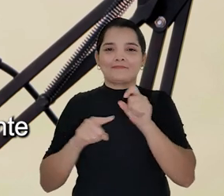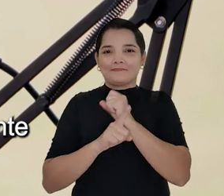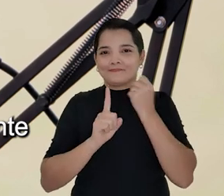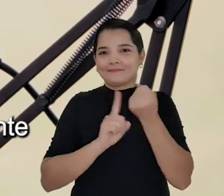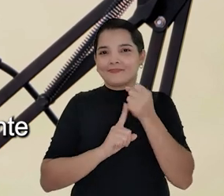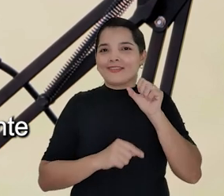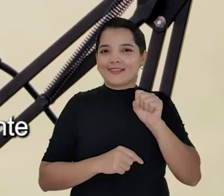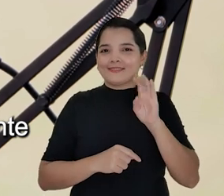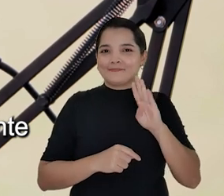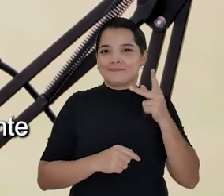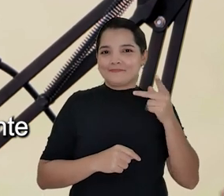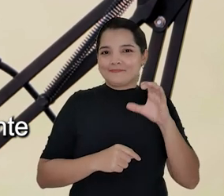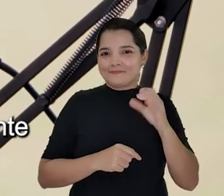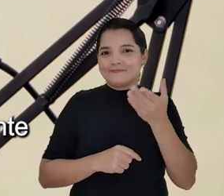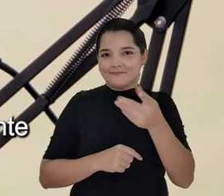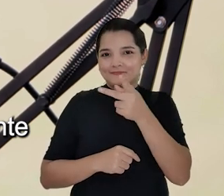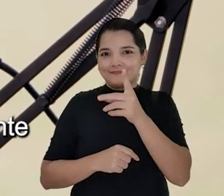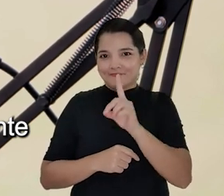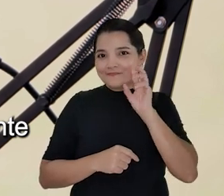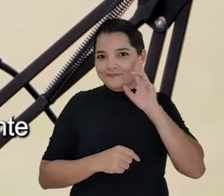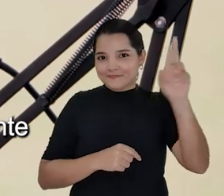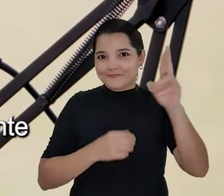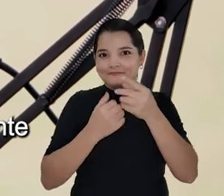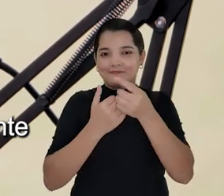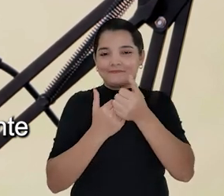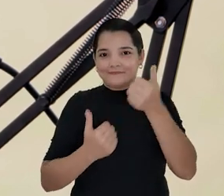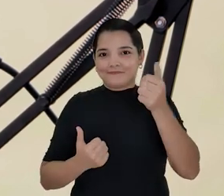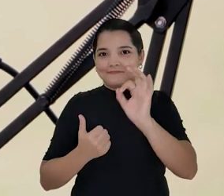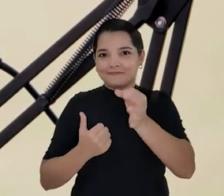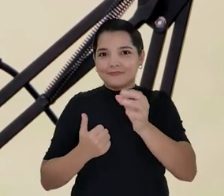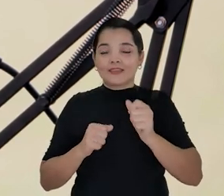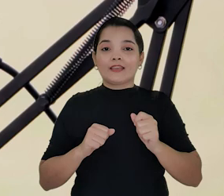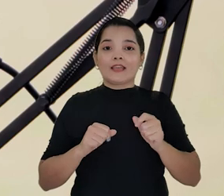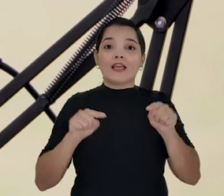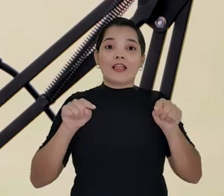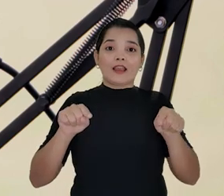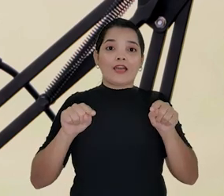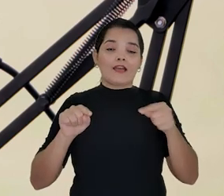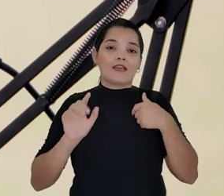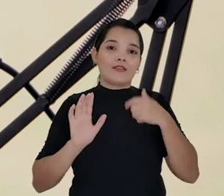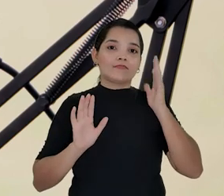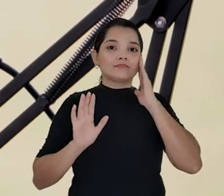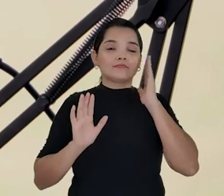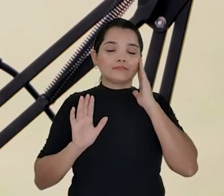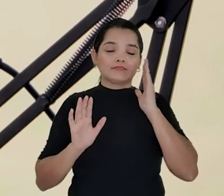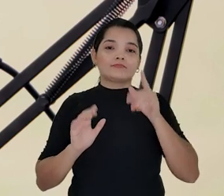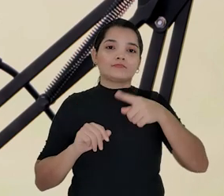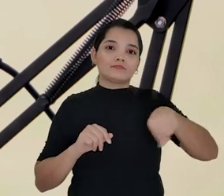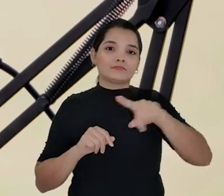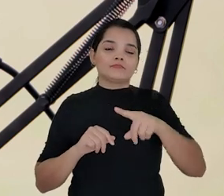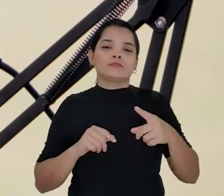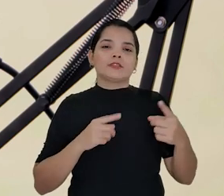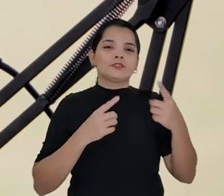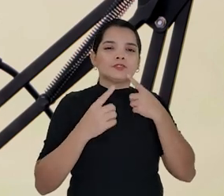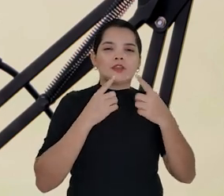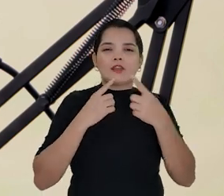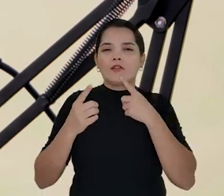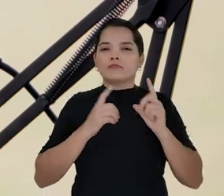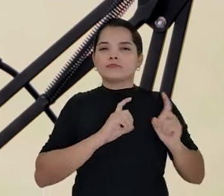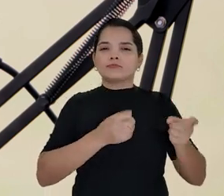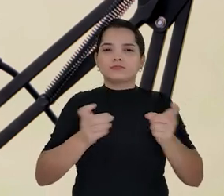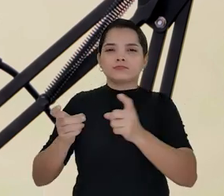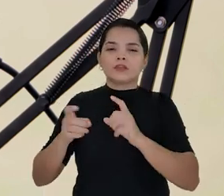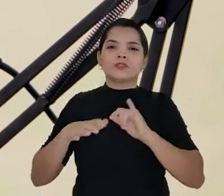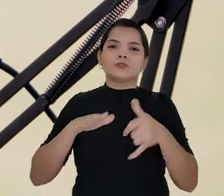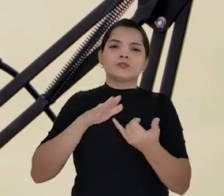eh como como vice-diretora né lá eu entendo que vocês dialogam com muitas instituições desde